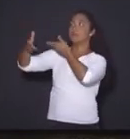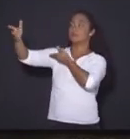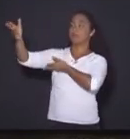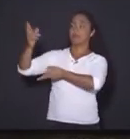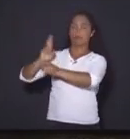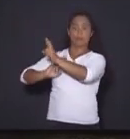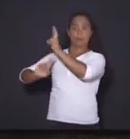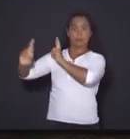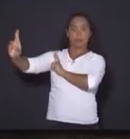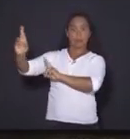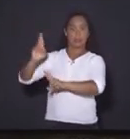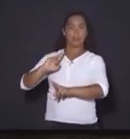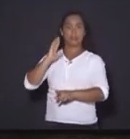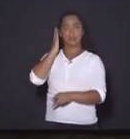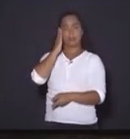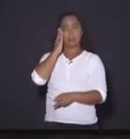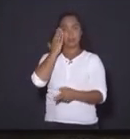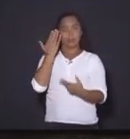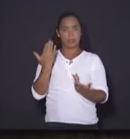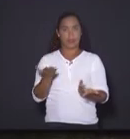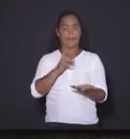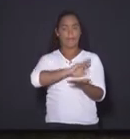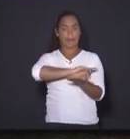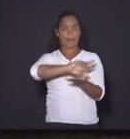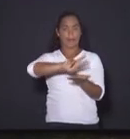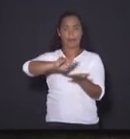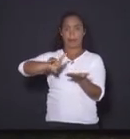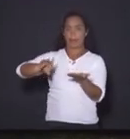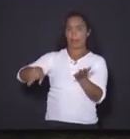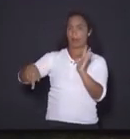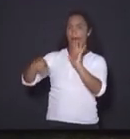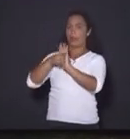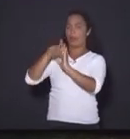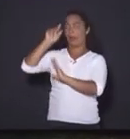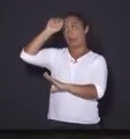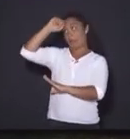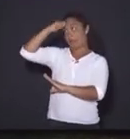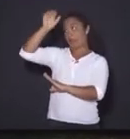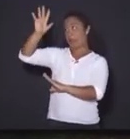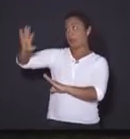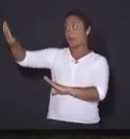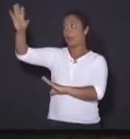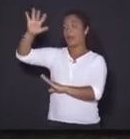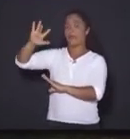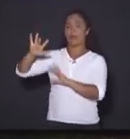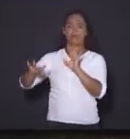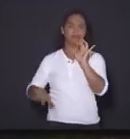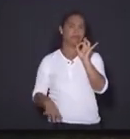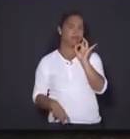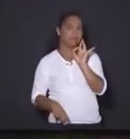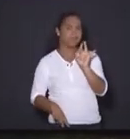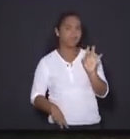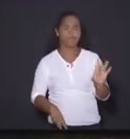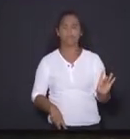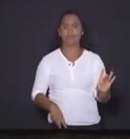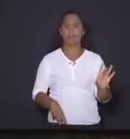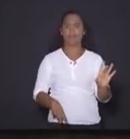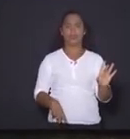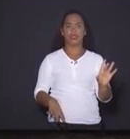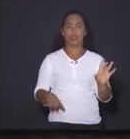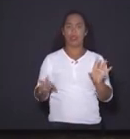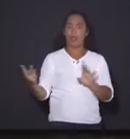integrante da complexa de as pôr africana portanto não basta e isso é importante apenas